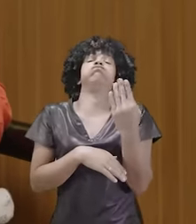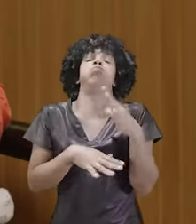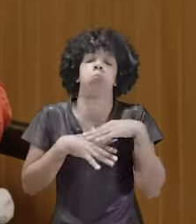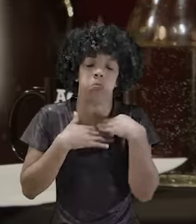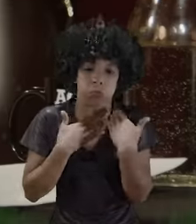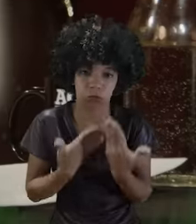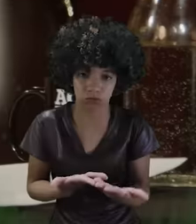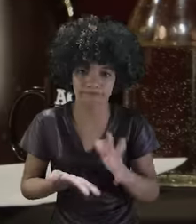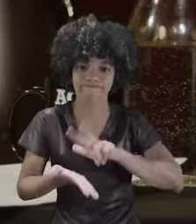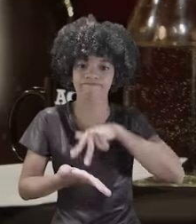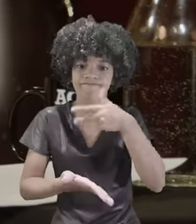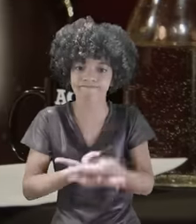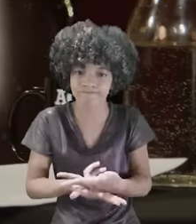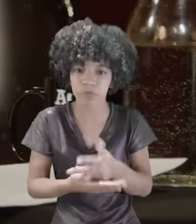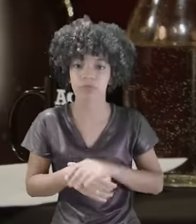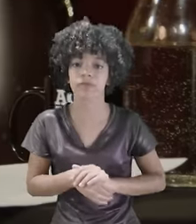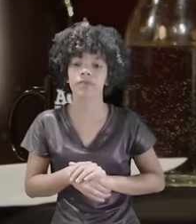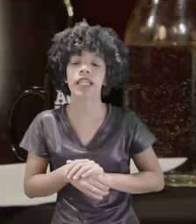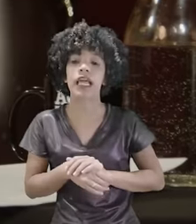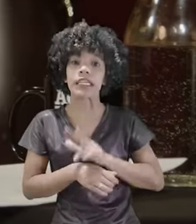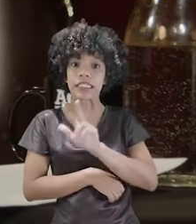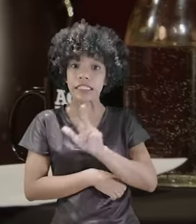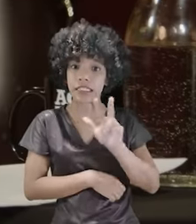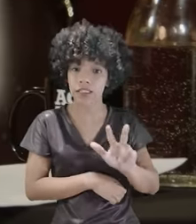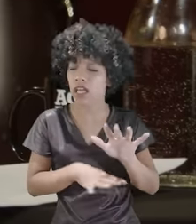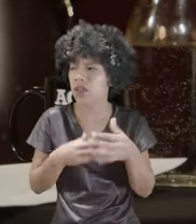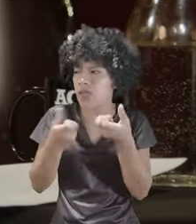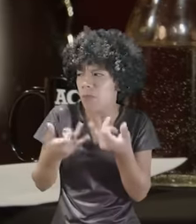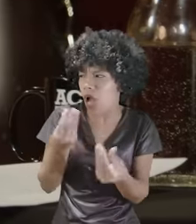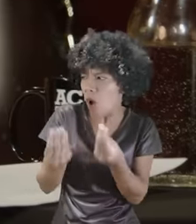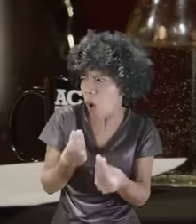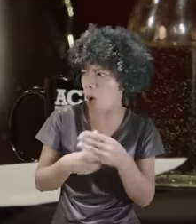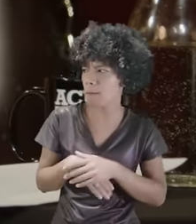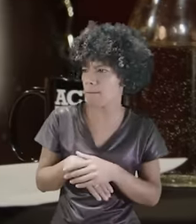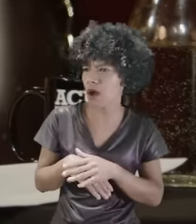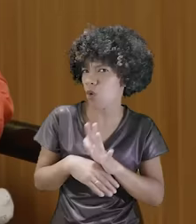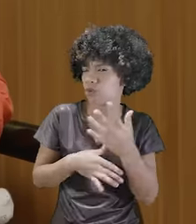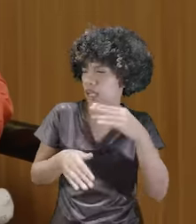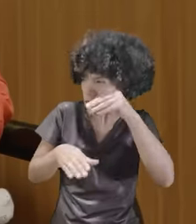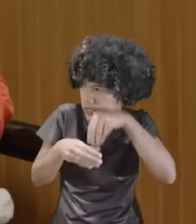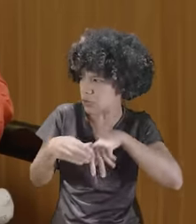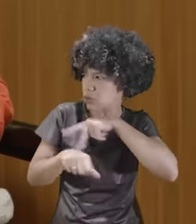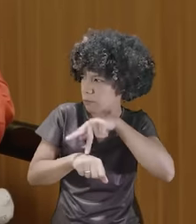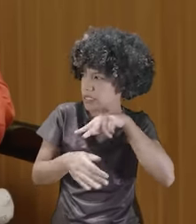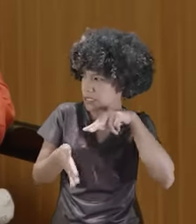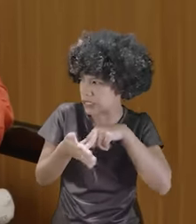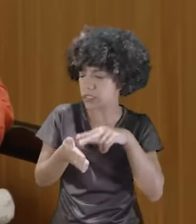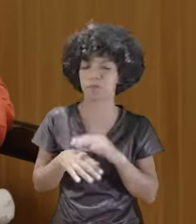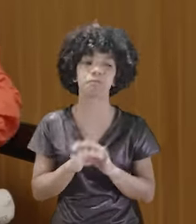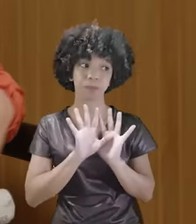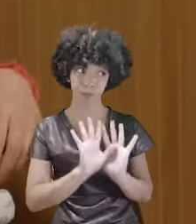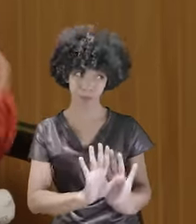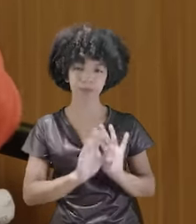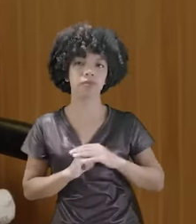mais falar disso estado islâmico Então me conta mais ou menos como é que funciona essa coisa do Estado islâmico lá na Síria quando